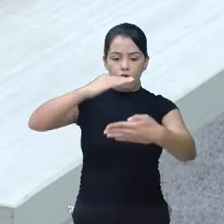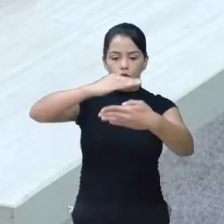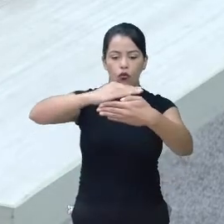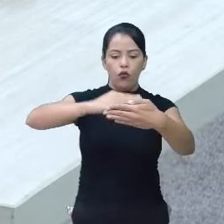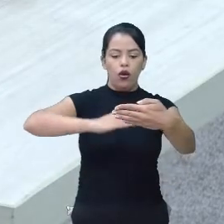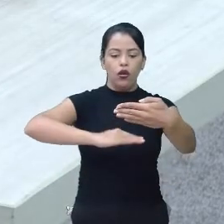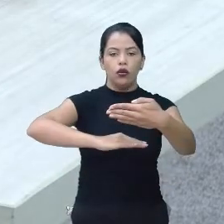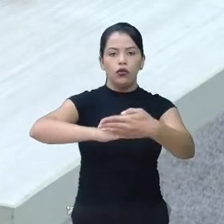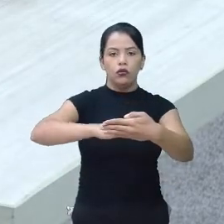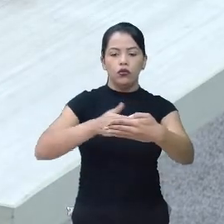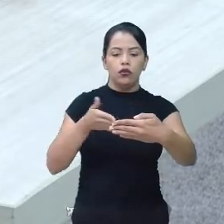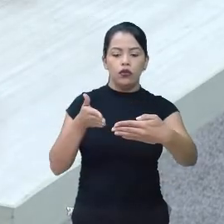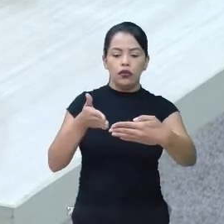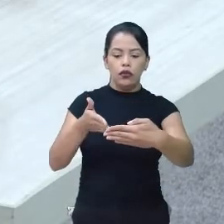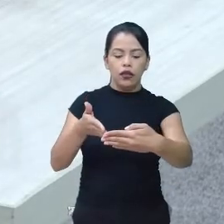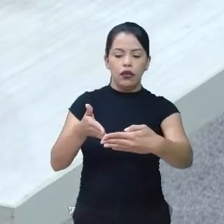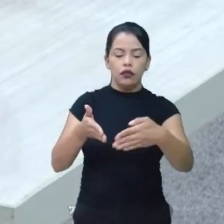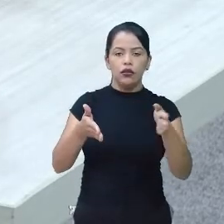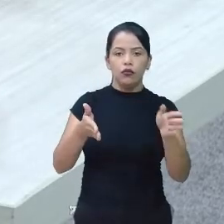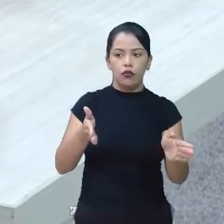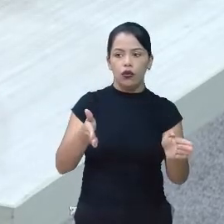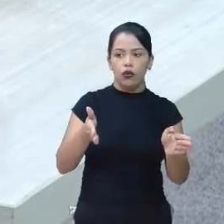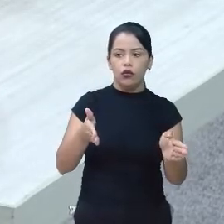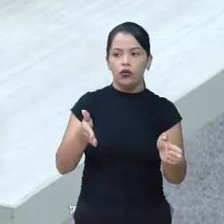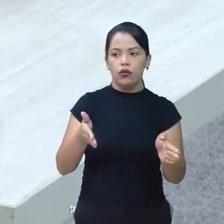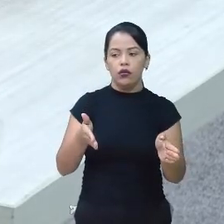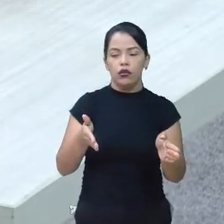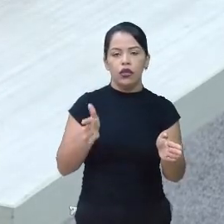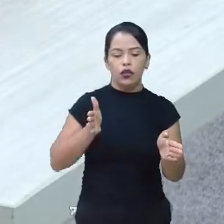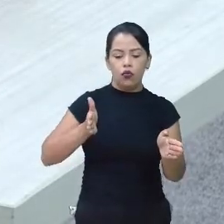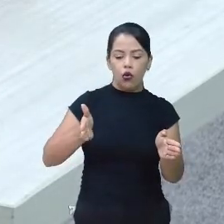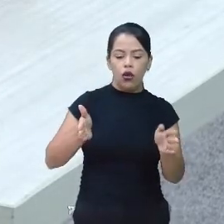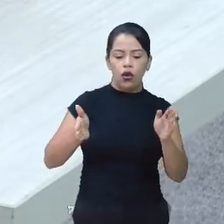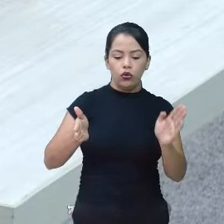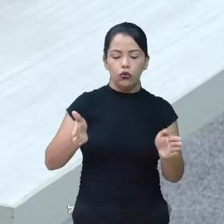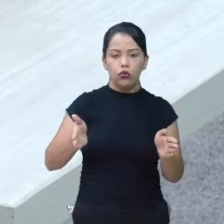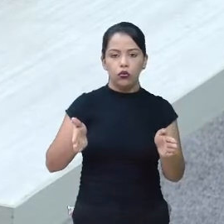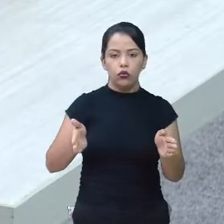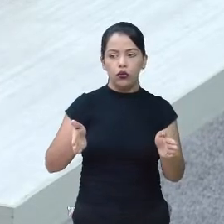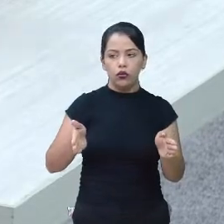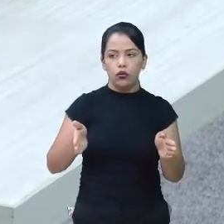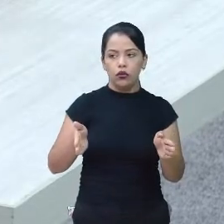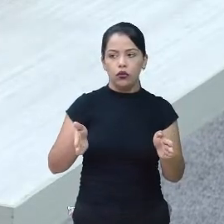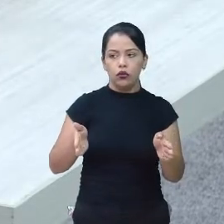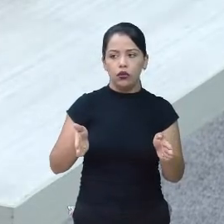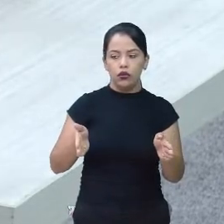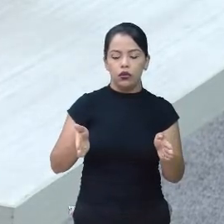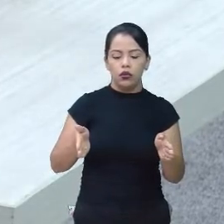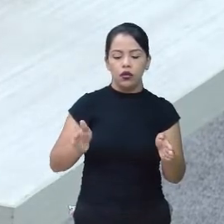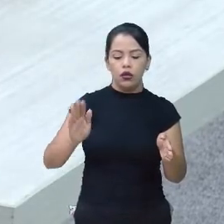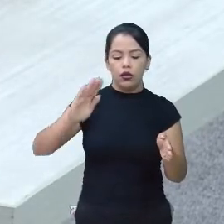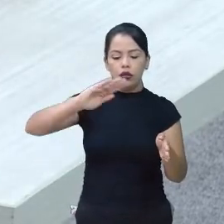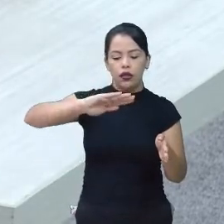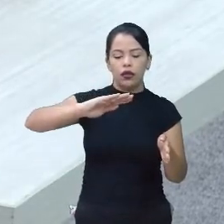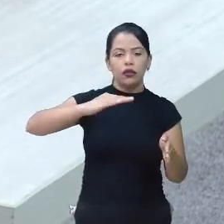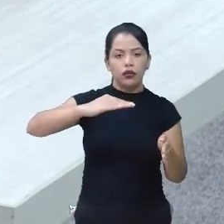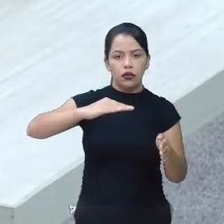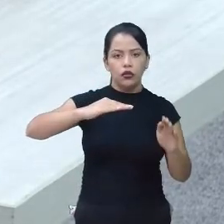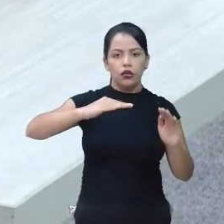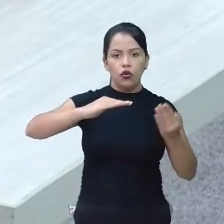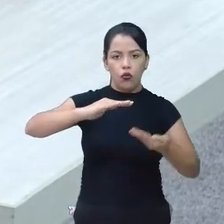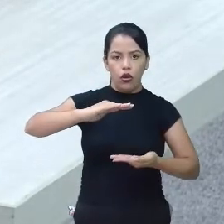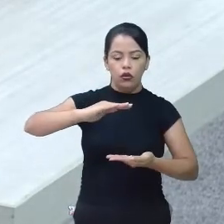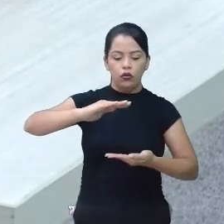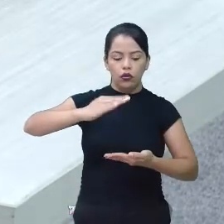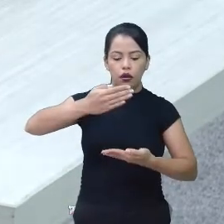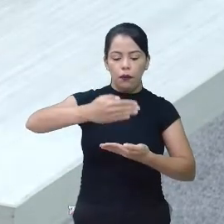eu tenho 1, 2, 3 e 4 na lateral. E tenho 1, 2, 3 e 4 na outra lateral. No